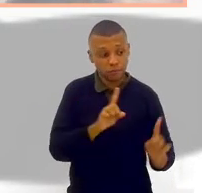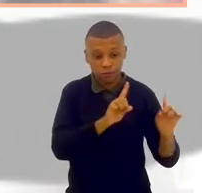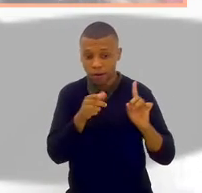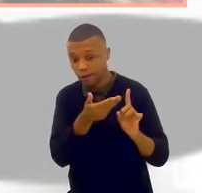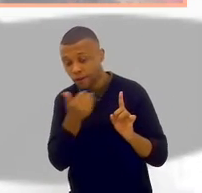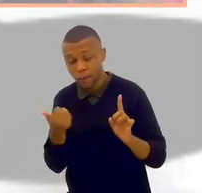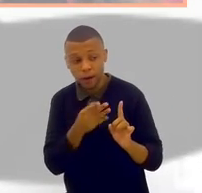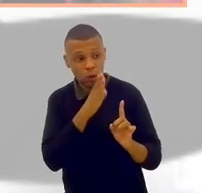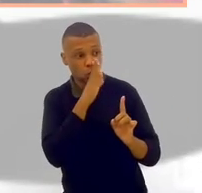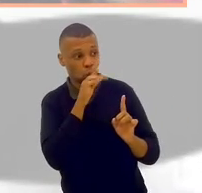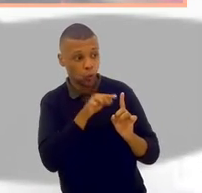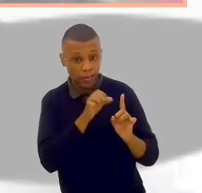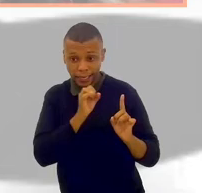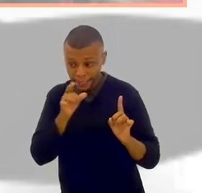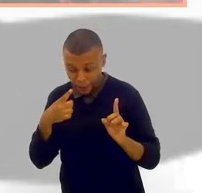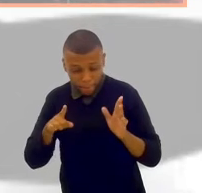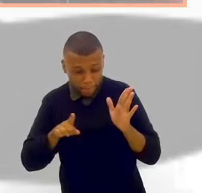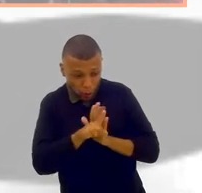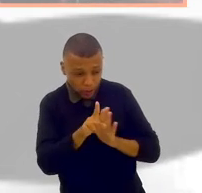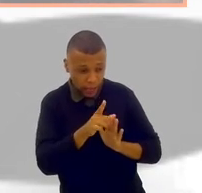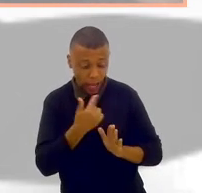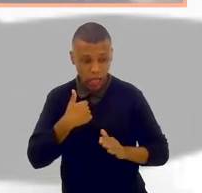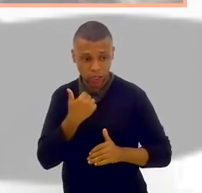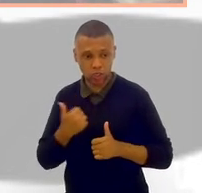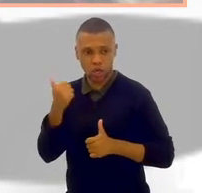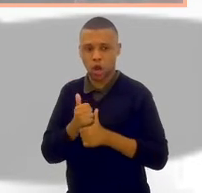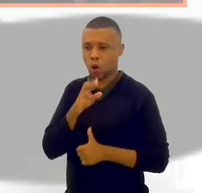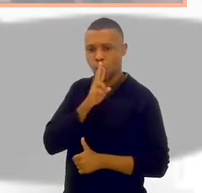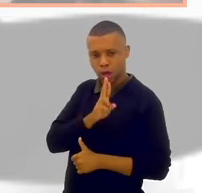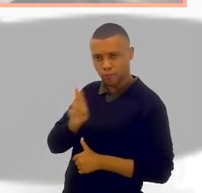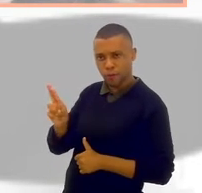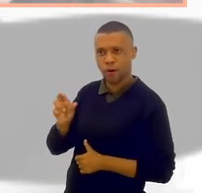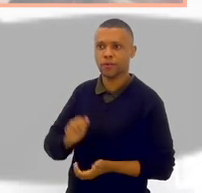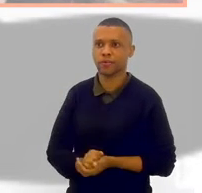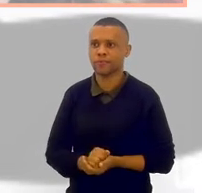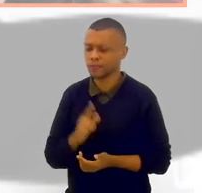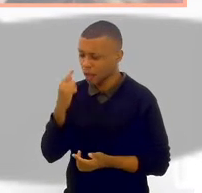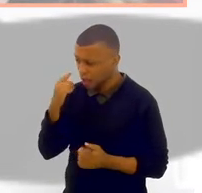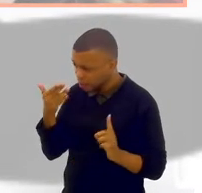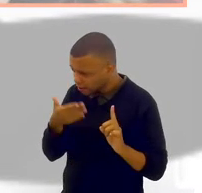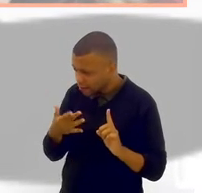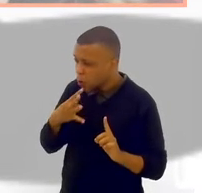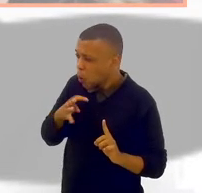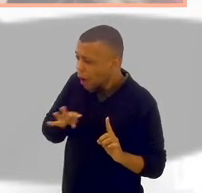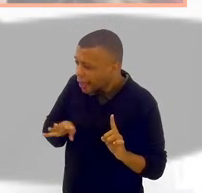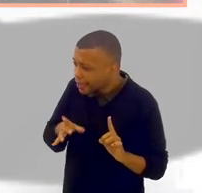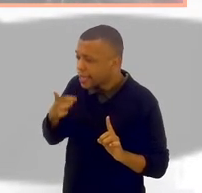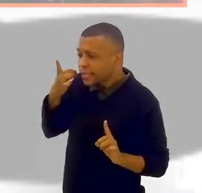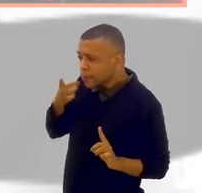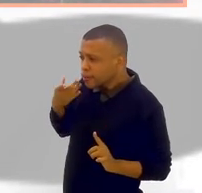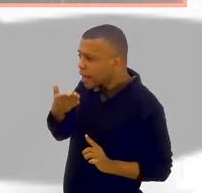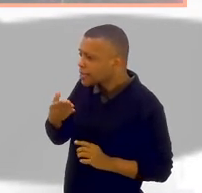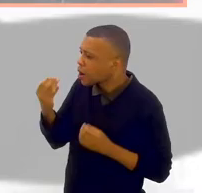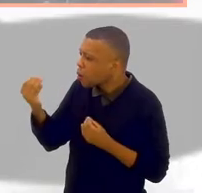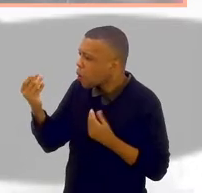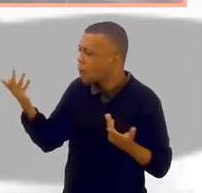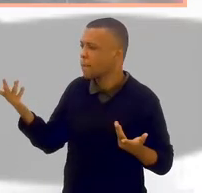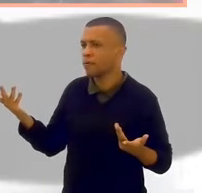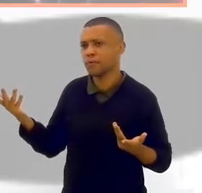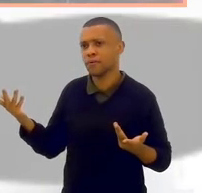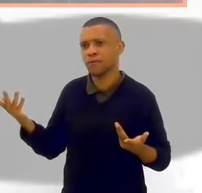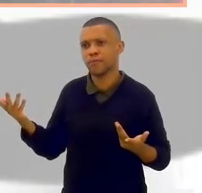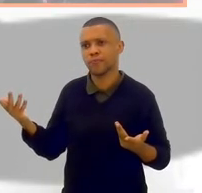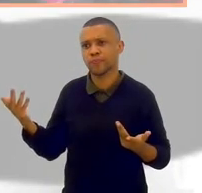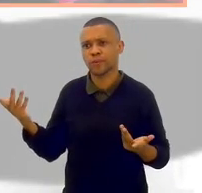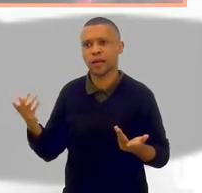fala nada. Se perguntarem, deixa que eu respondo. Aí falava, a moça, você não está conhecendo essa deputada? Como assim? Ah,